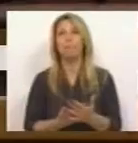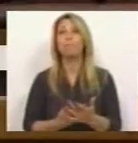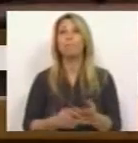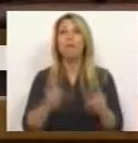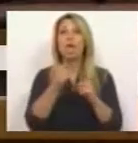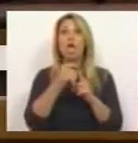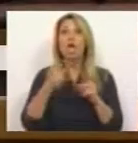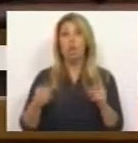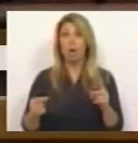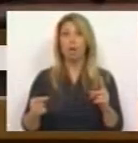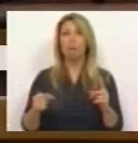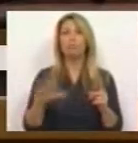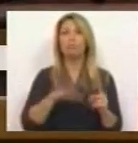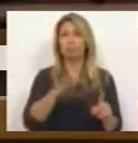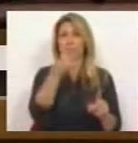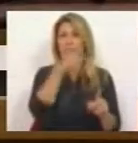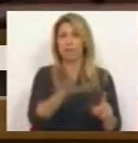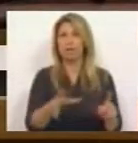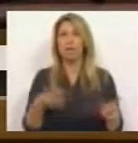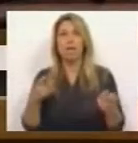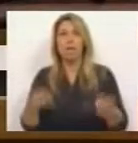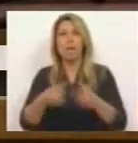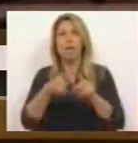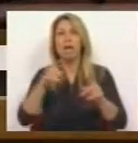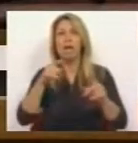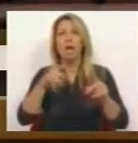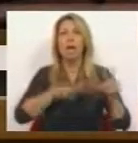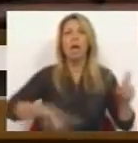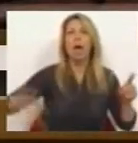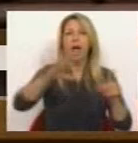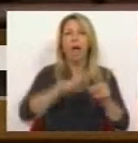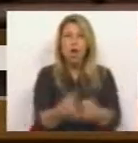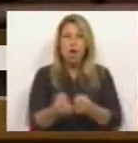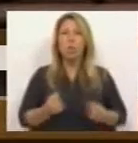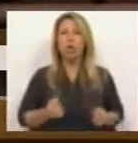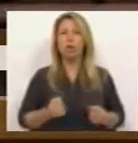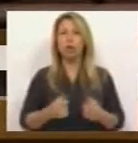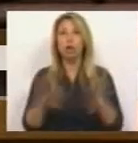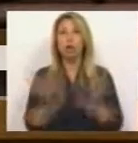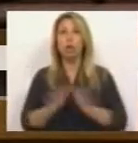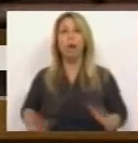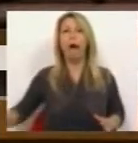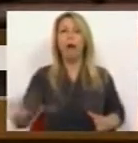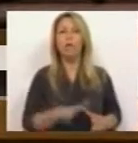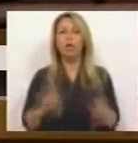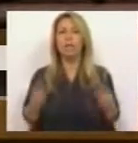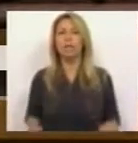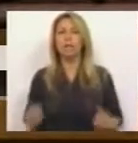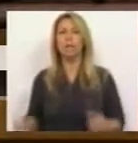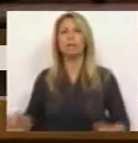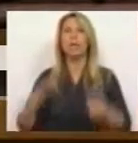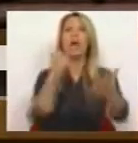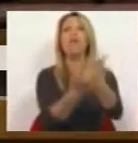eucalipto é uma espécie inimiga da biodiversidade, é egoísta, sovina, seca tudo à sua volta e não é resiliente